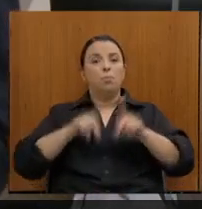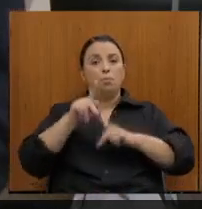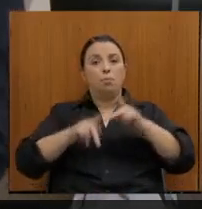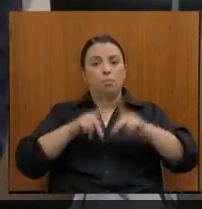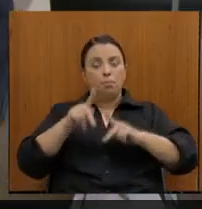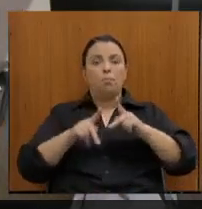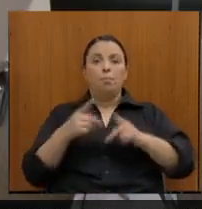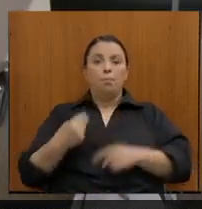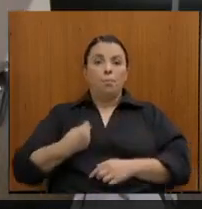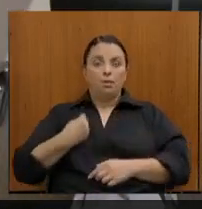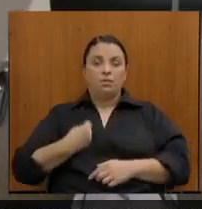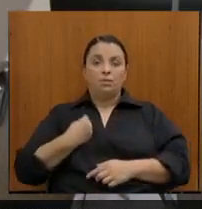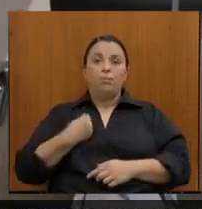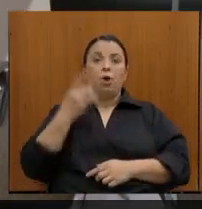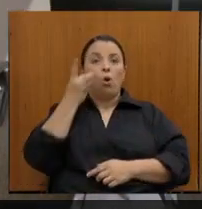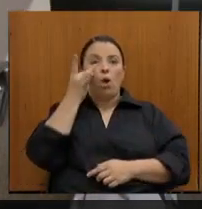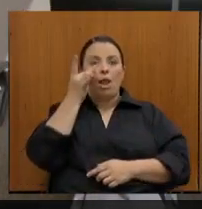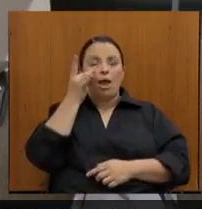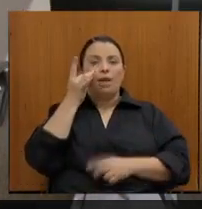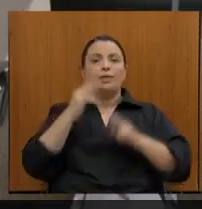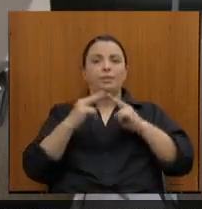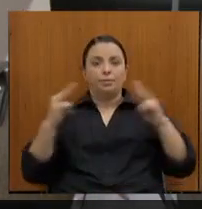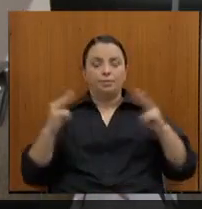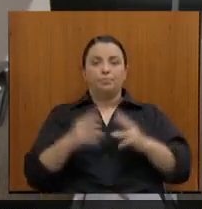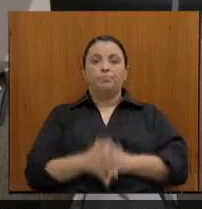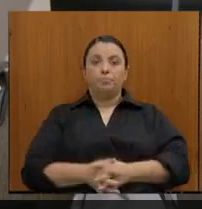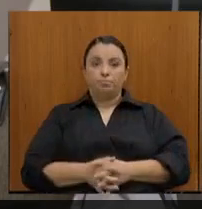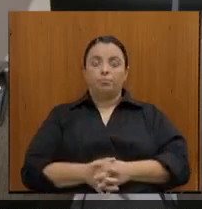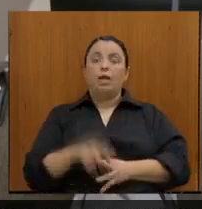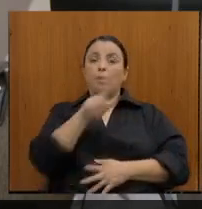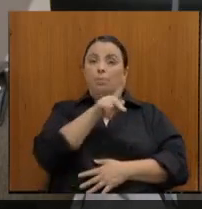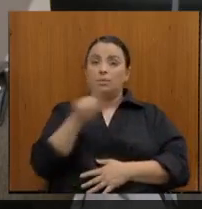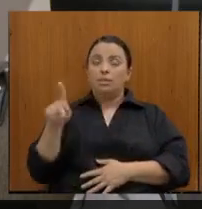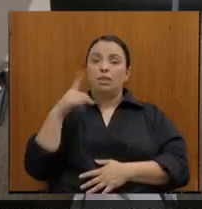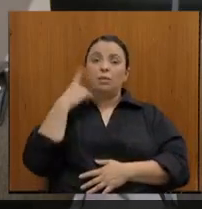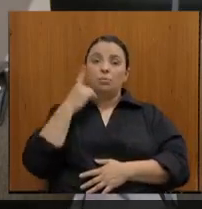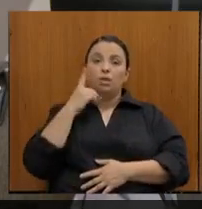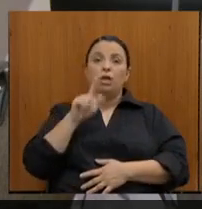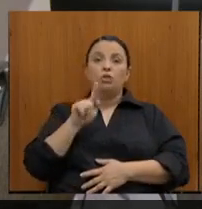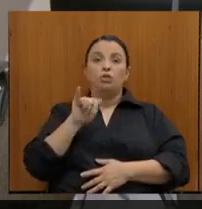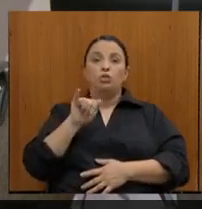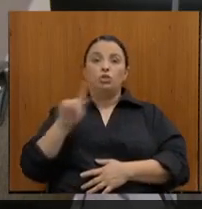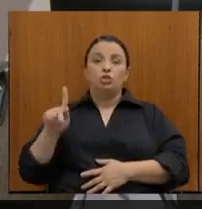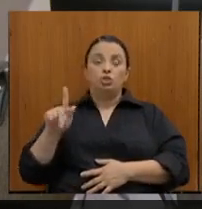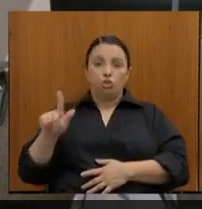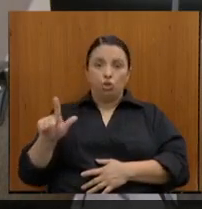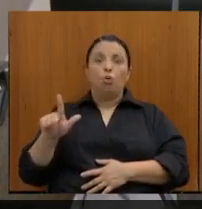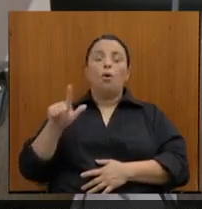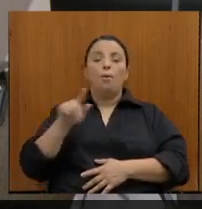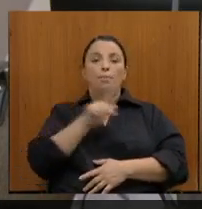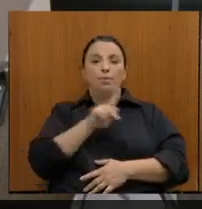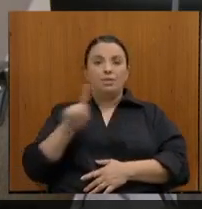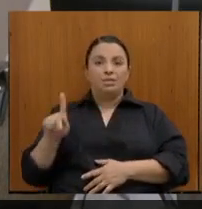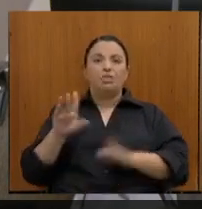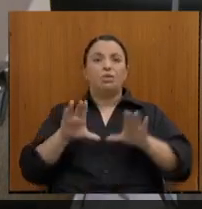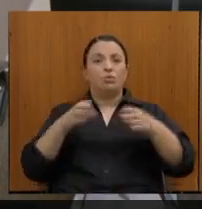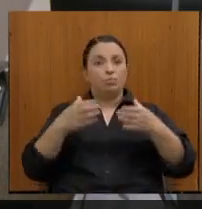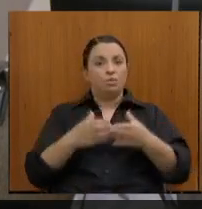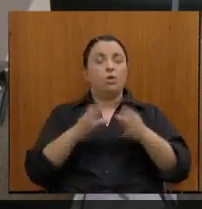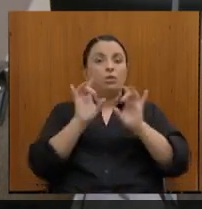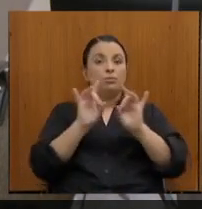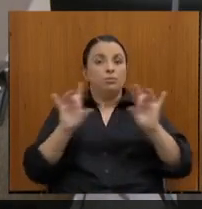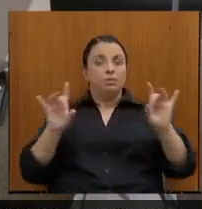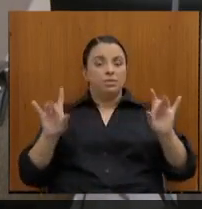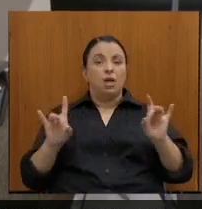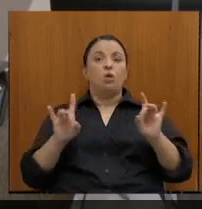online e sob a presidência do deputado Gil Pereira presidente da Comissão extraordinária das energias renováveis